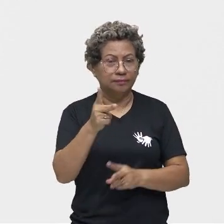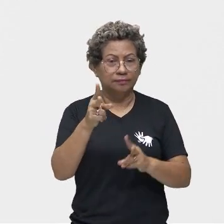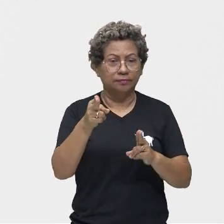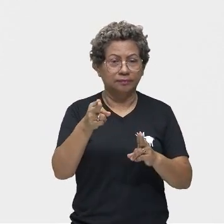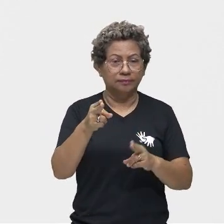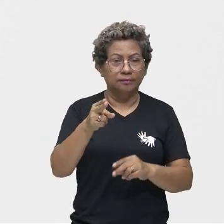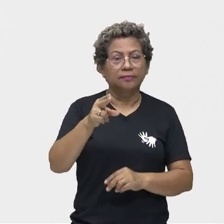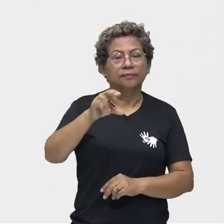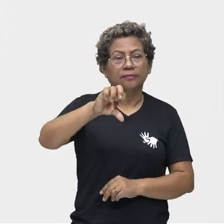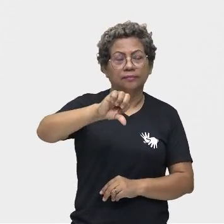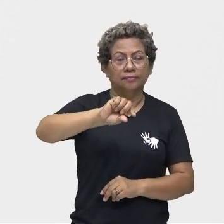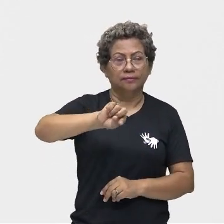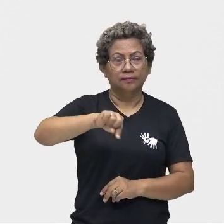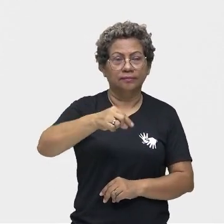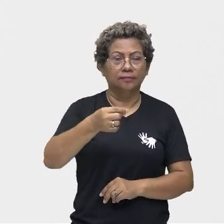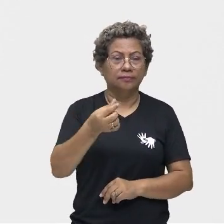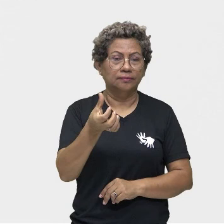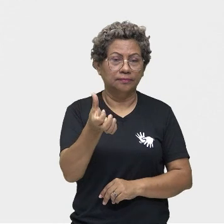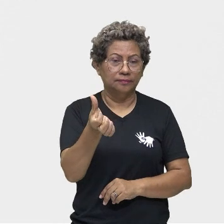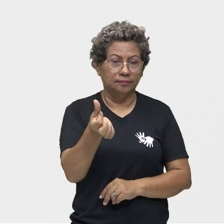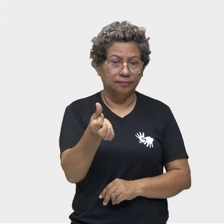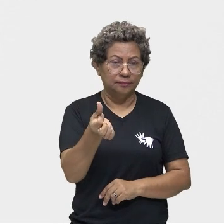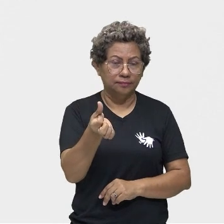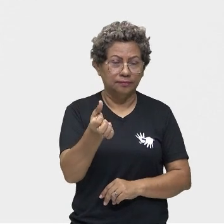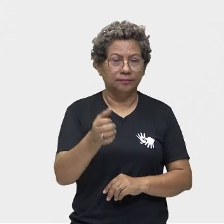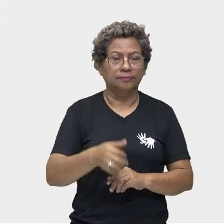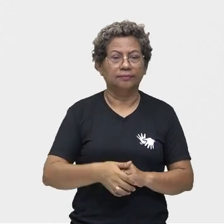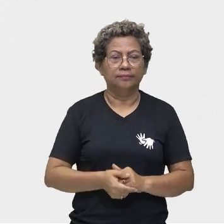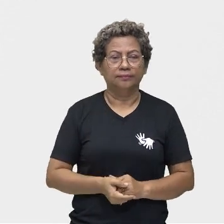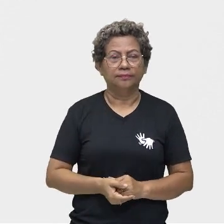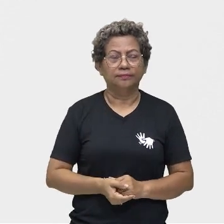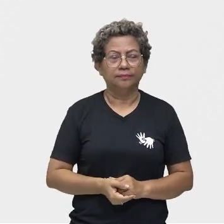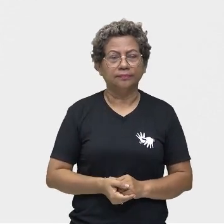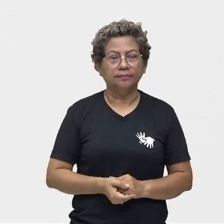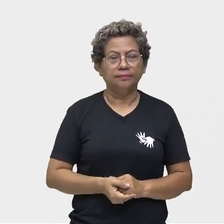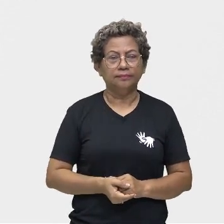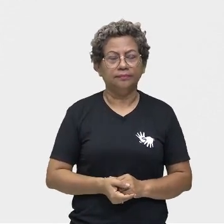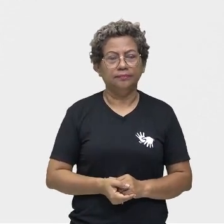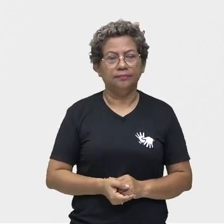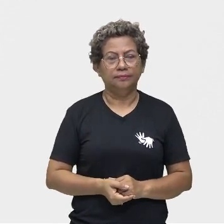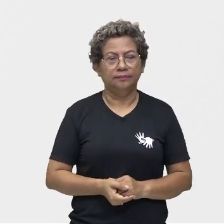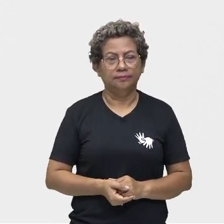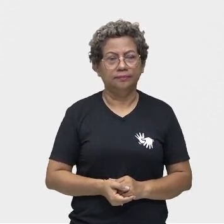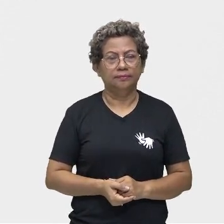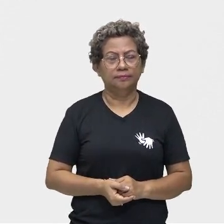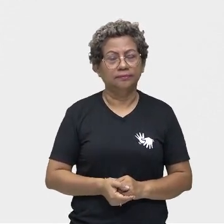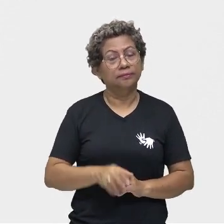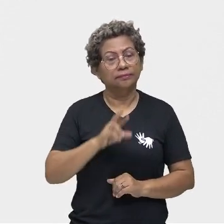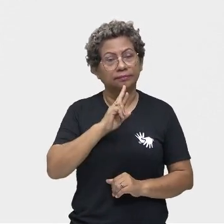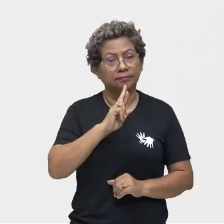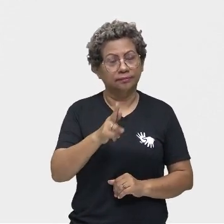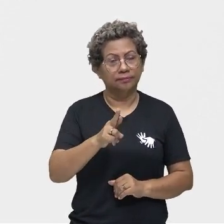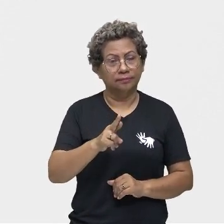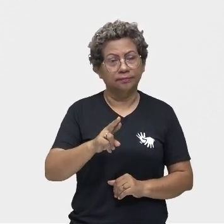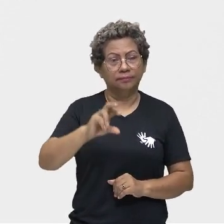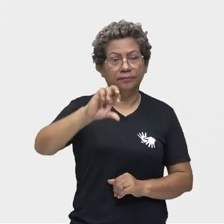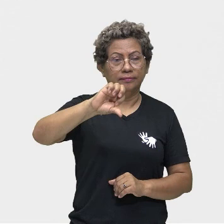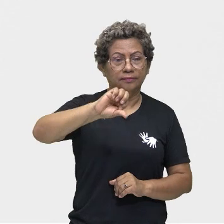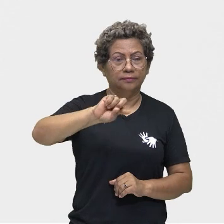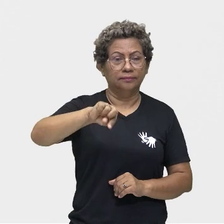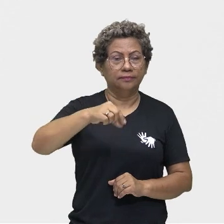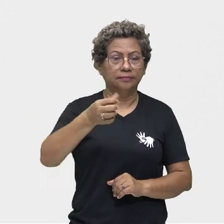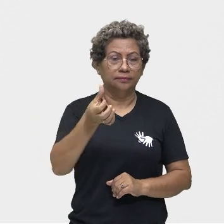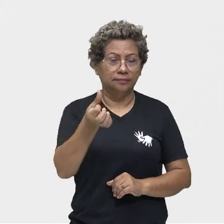vamos ter 192 dividido por 20. Dividindo 192 por 20, vamos chegar ao resultado que H é